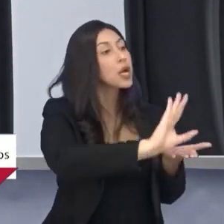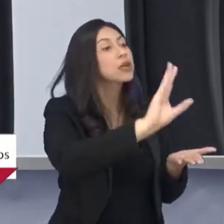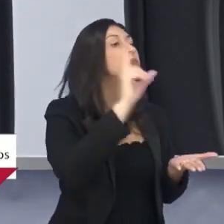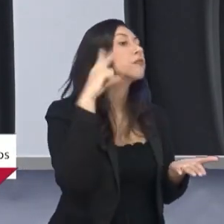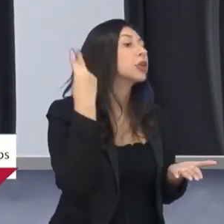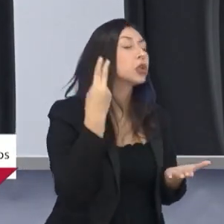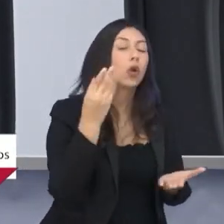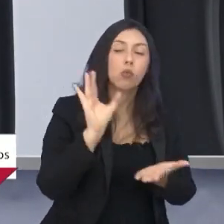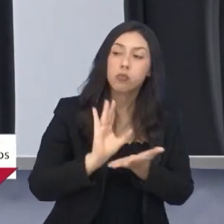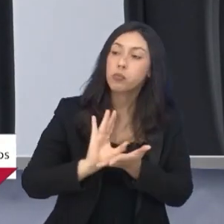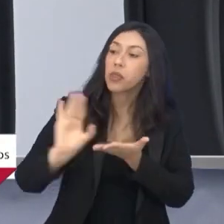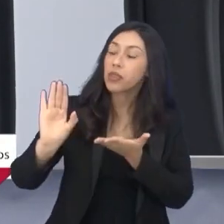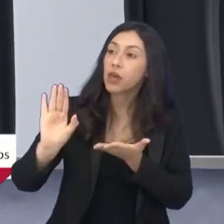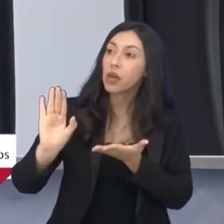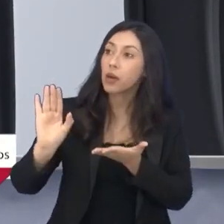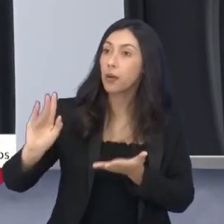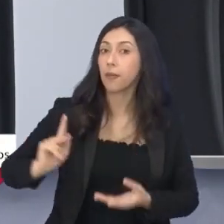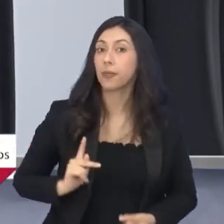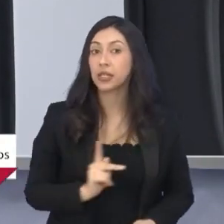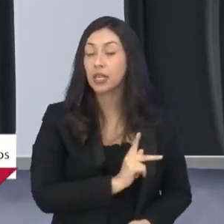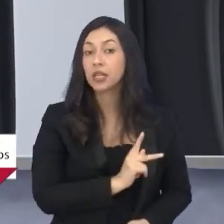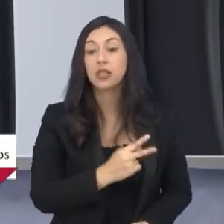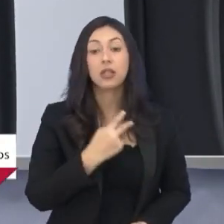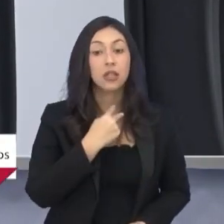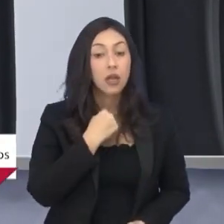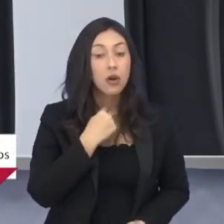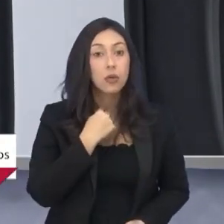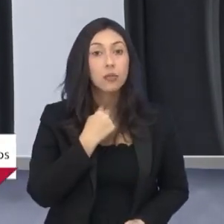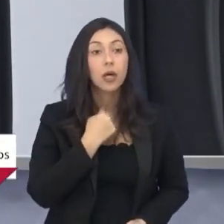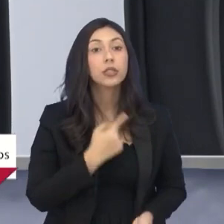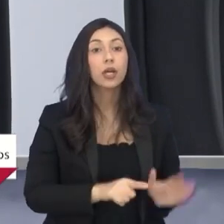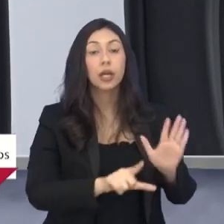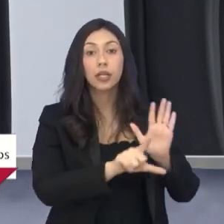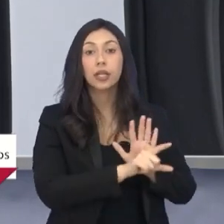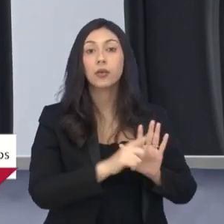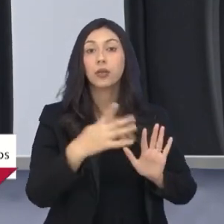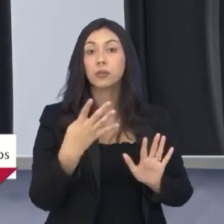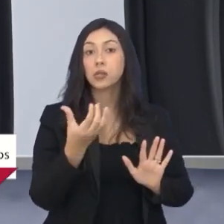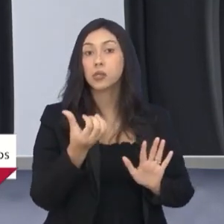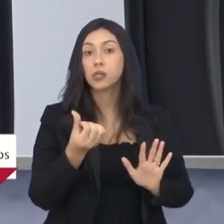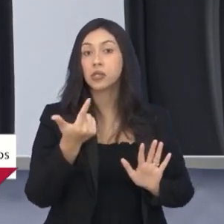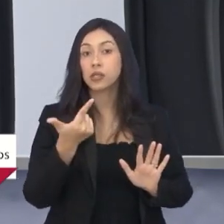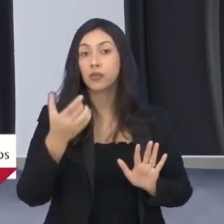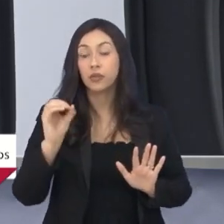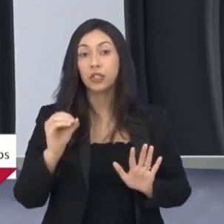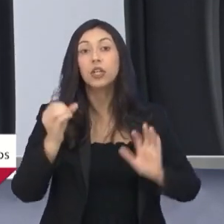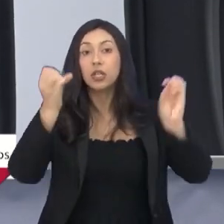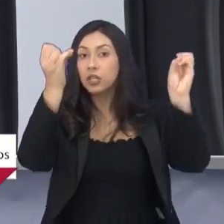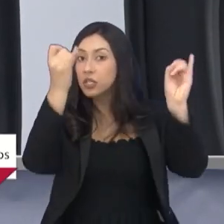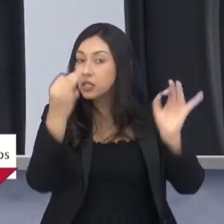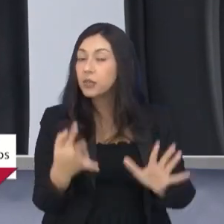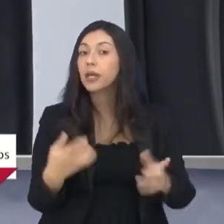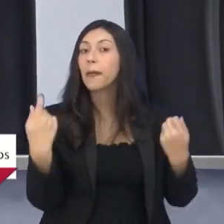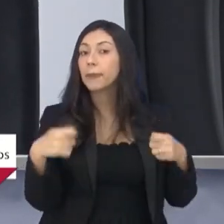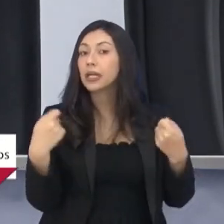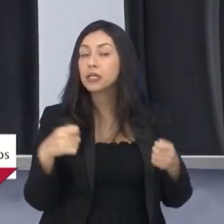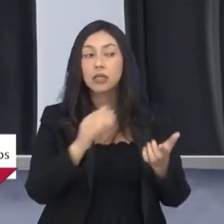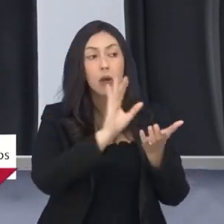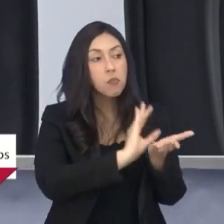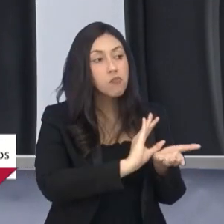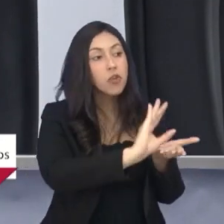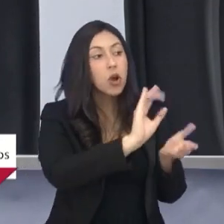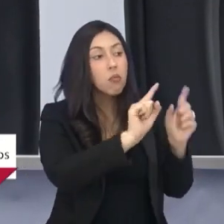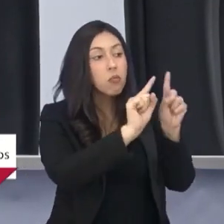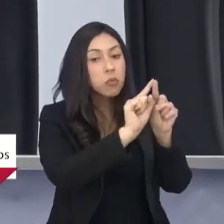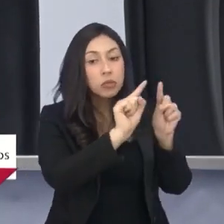a lei 4600 4320 no seu artigo 68 ela fala que tem que ser em nome do Servidor E